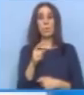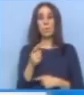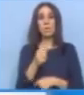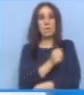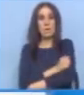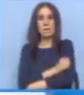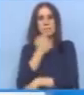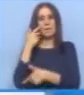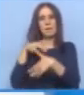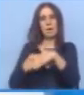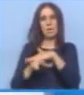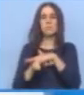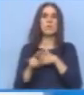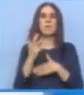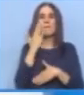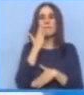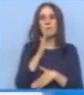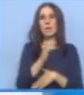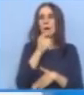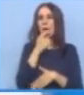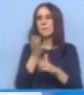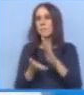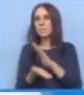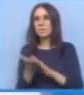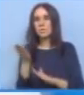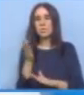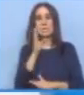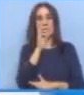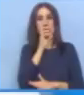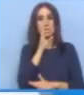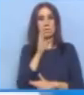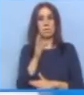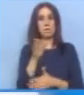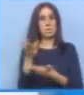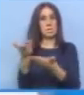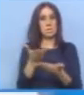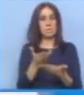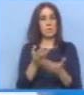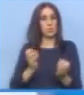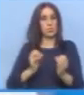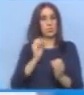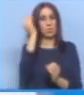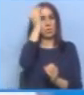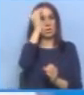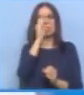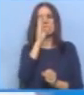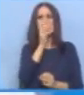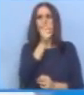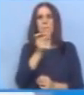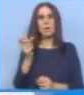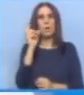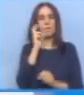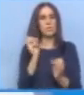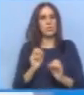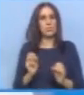alguma casa, ficai nela até partires dali. E se não fordes recebidos em alguma localidade, se os habitantes não vos